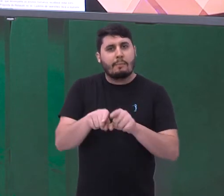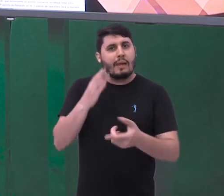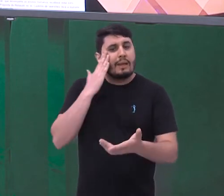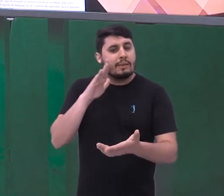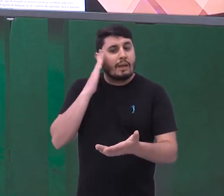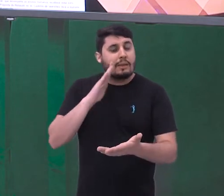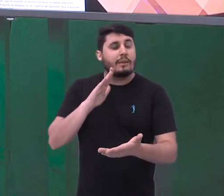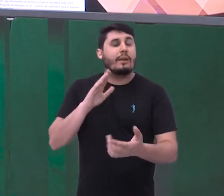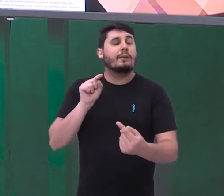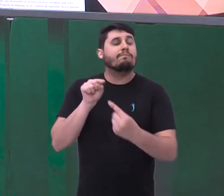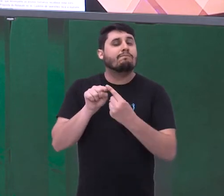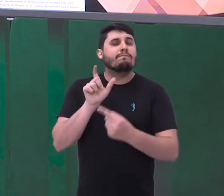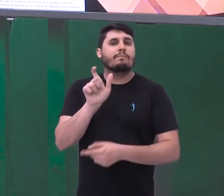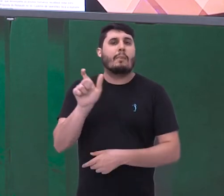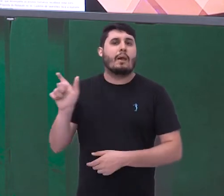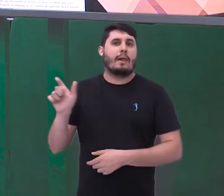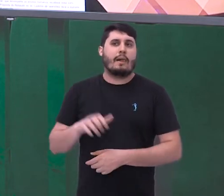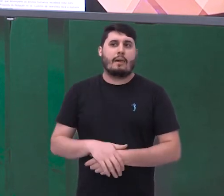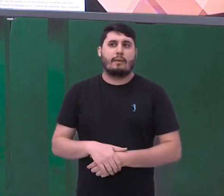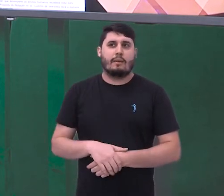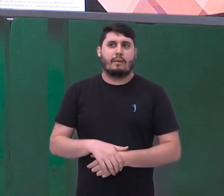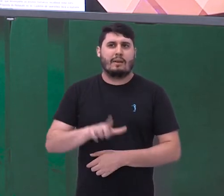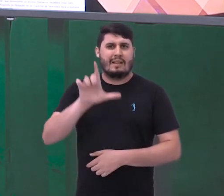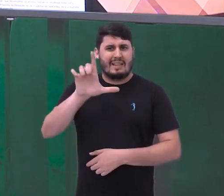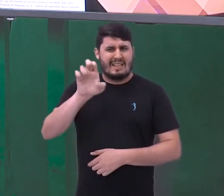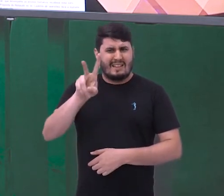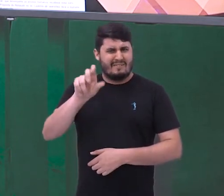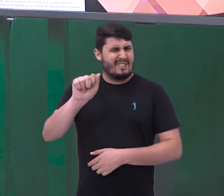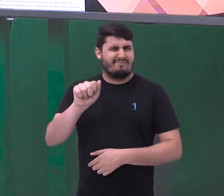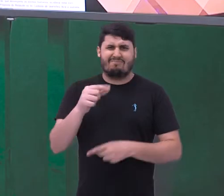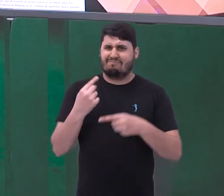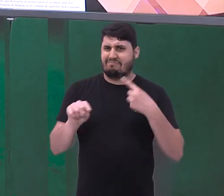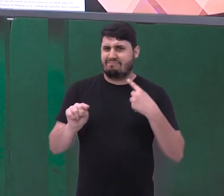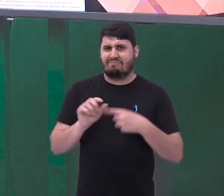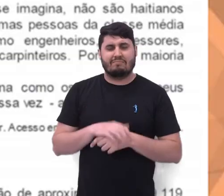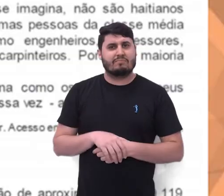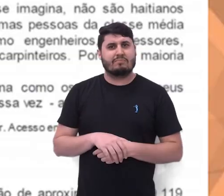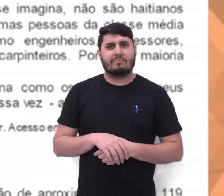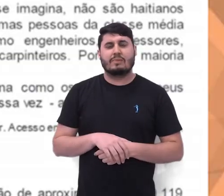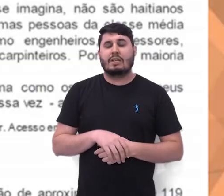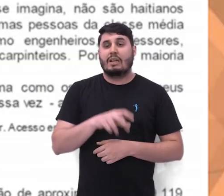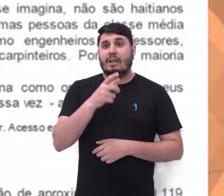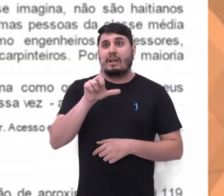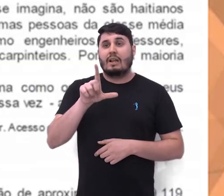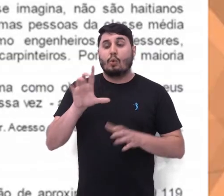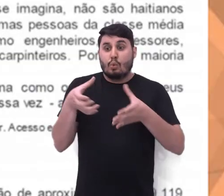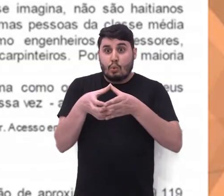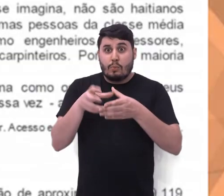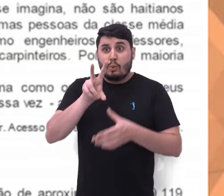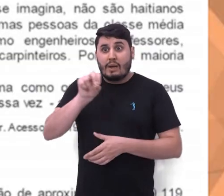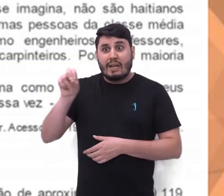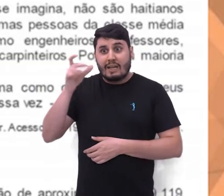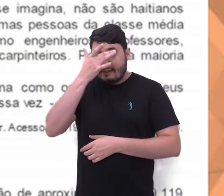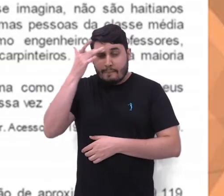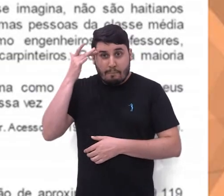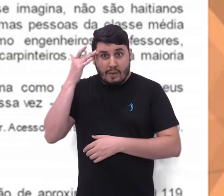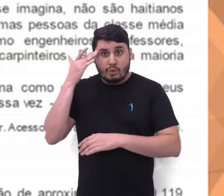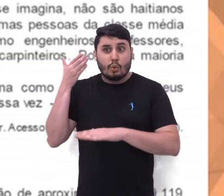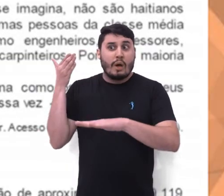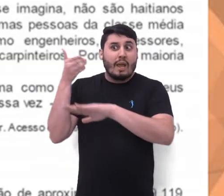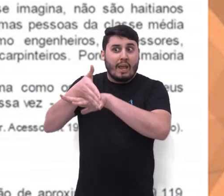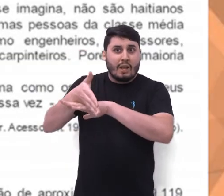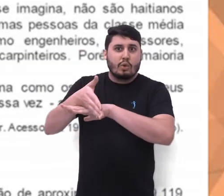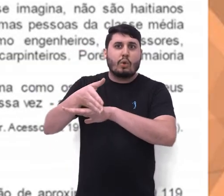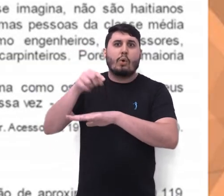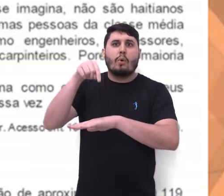interagir e tirar você suas conclusões. Uma leva de 500 haitianos e entrou ilegalmente